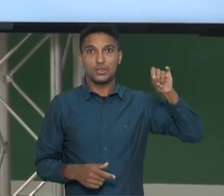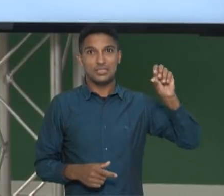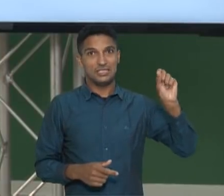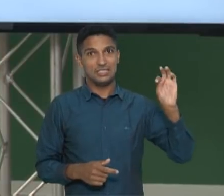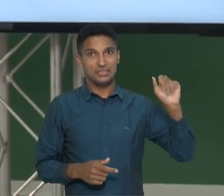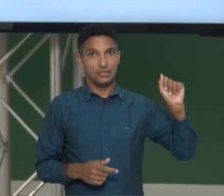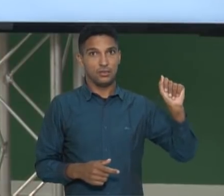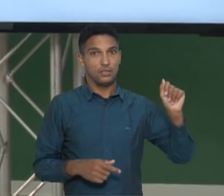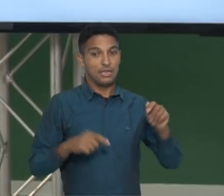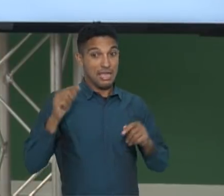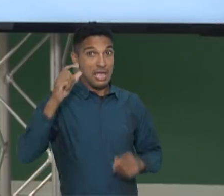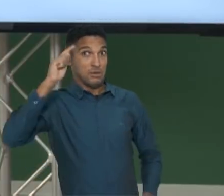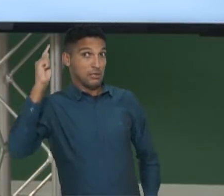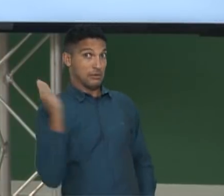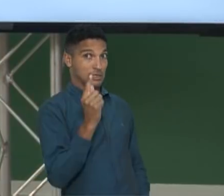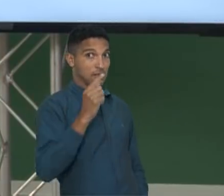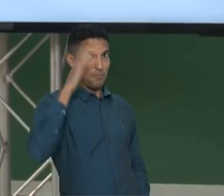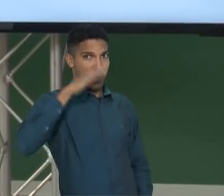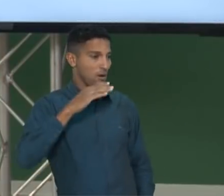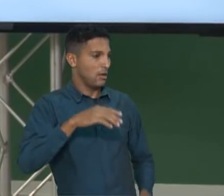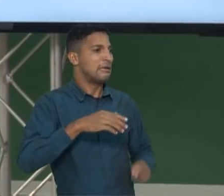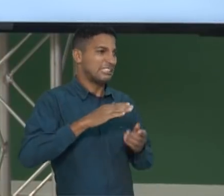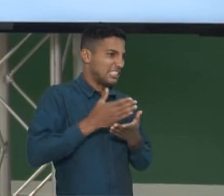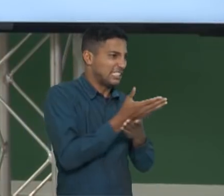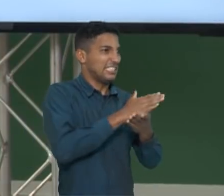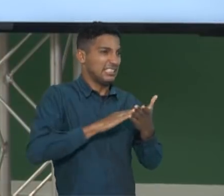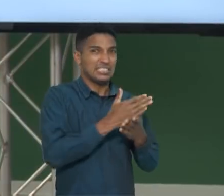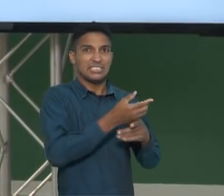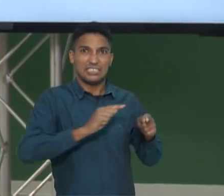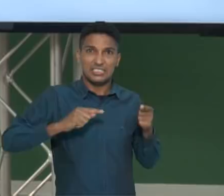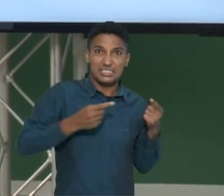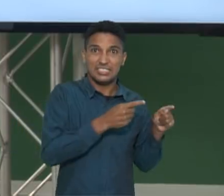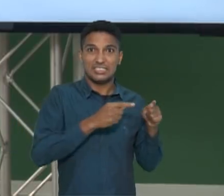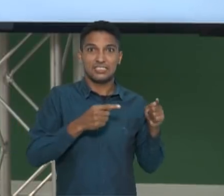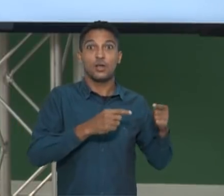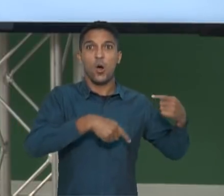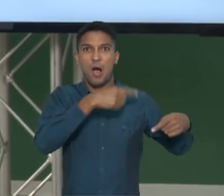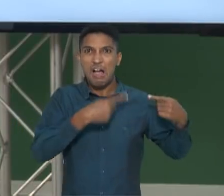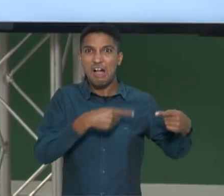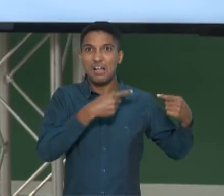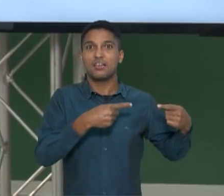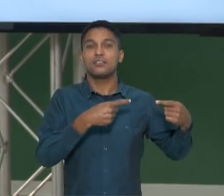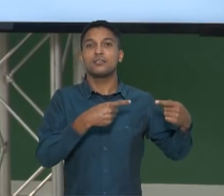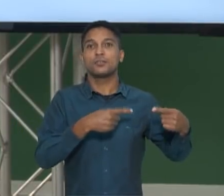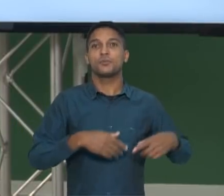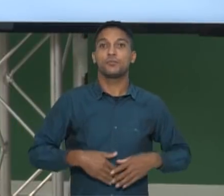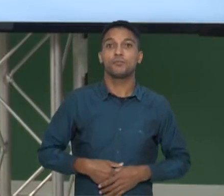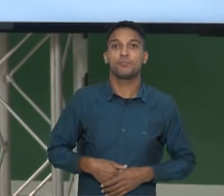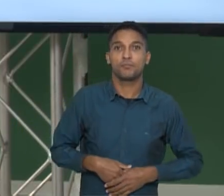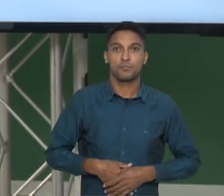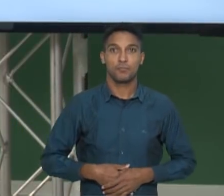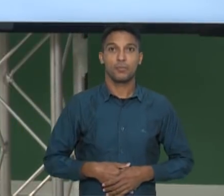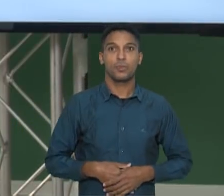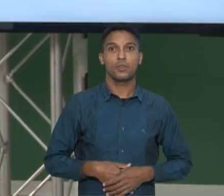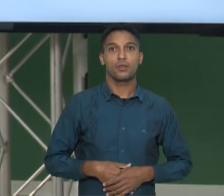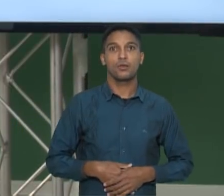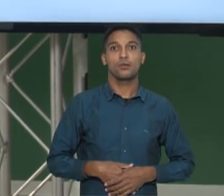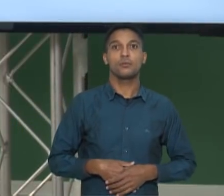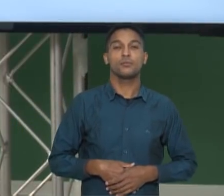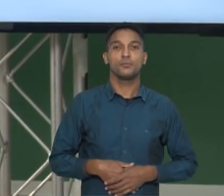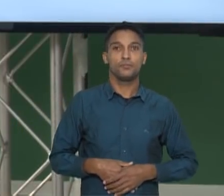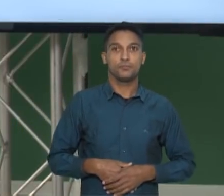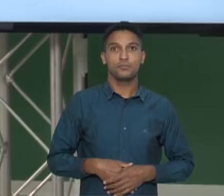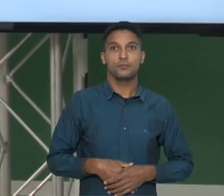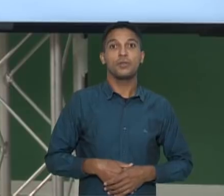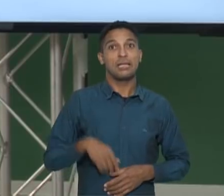se identifica com as personagens que são protagonistas. E os antagonistas, eles vêm para fazer com que as coisas, ou para tentar fazer com que as